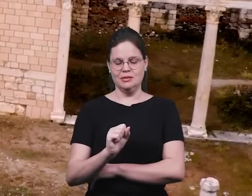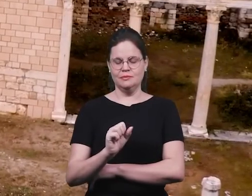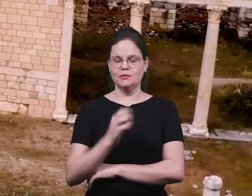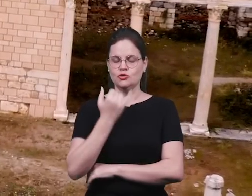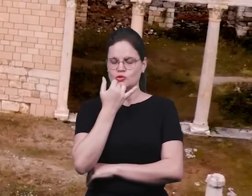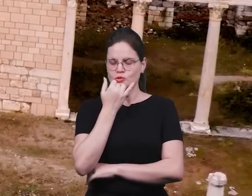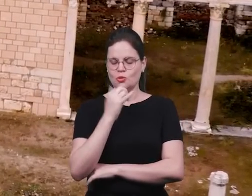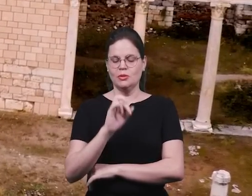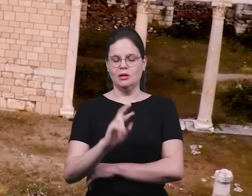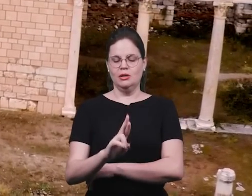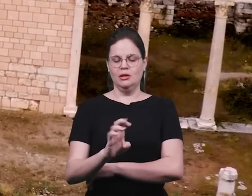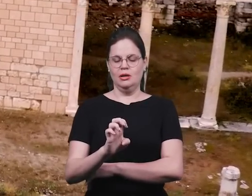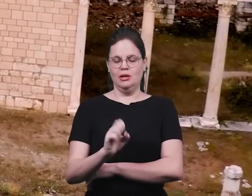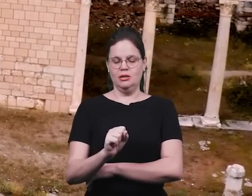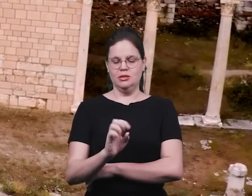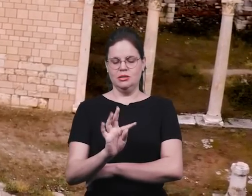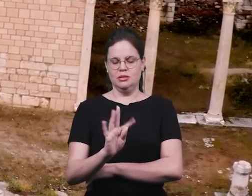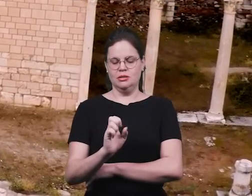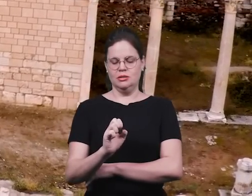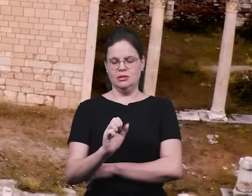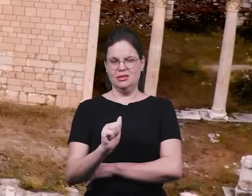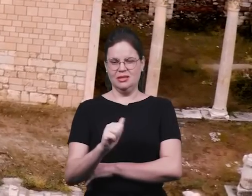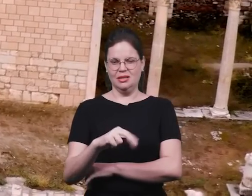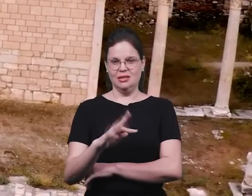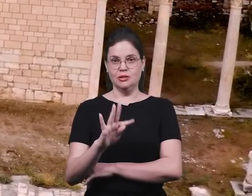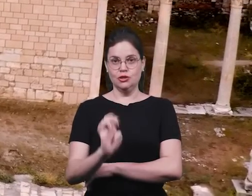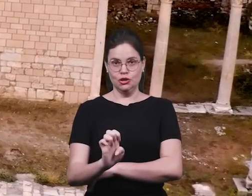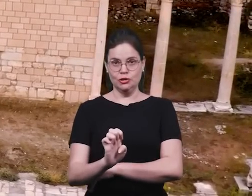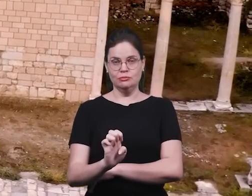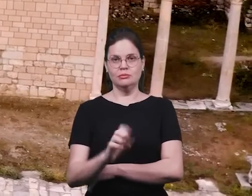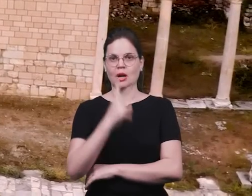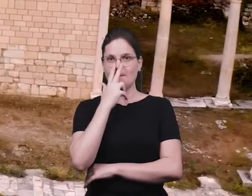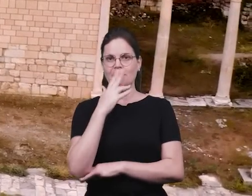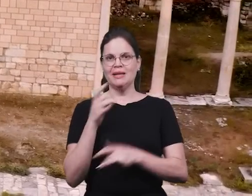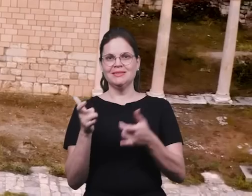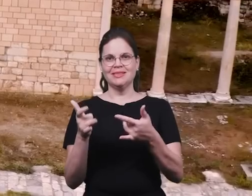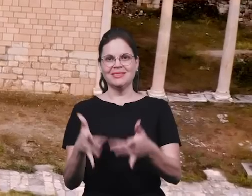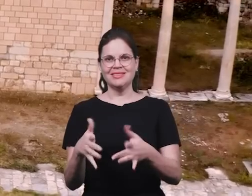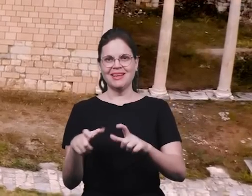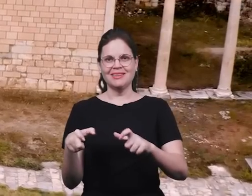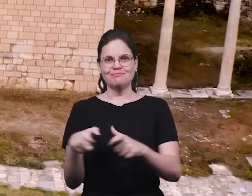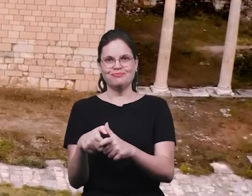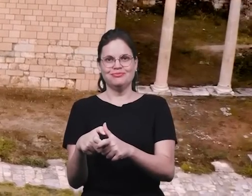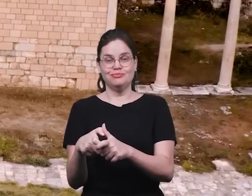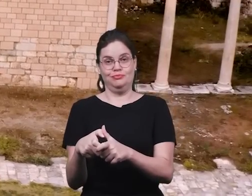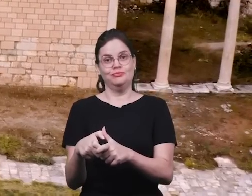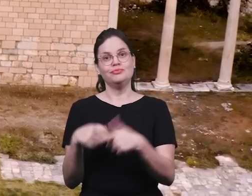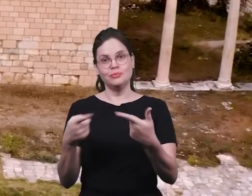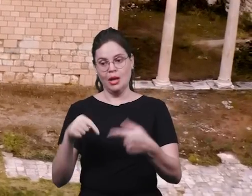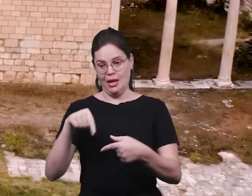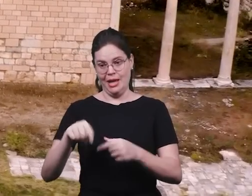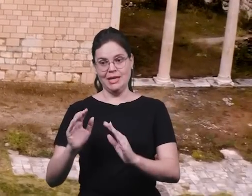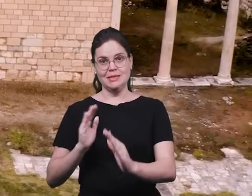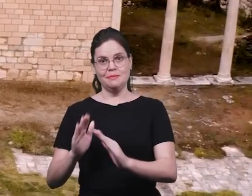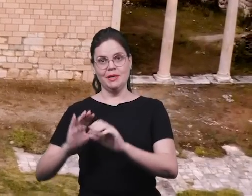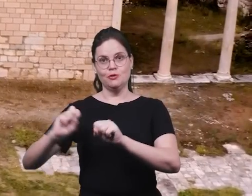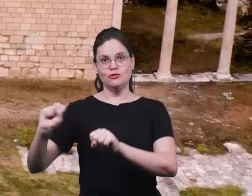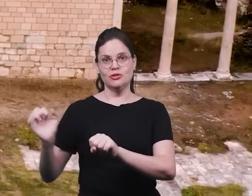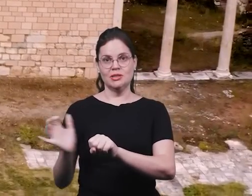esse período da igreja foi o período que sucedeu a igreja de